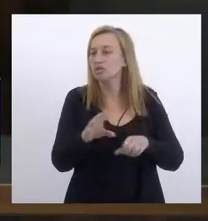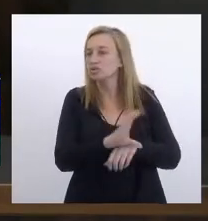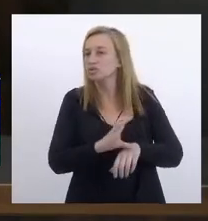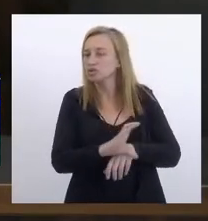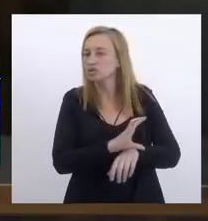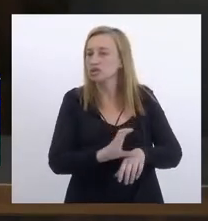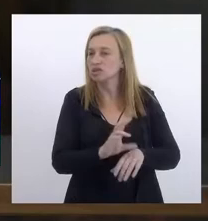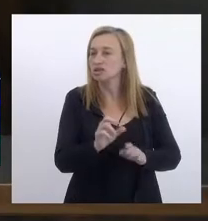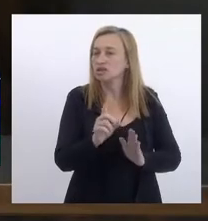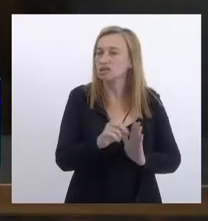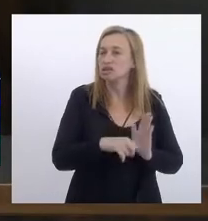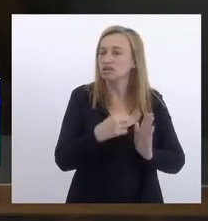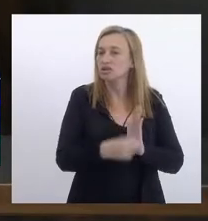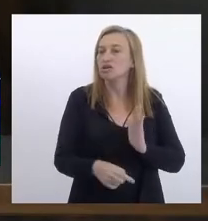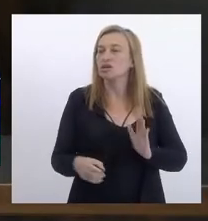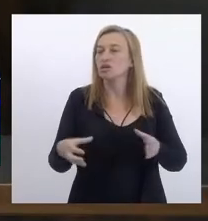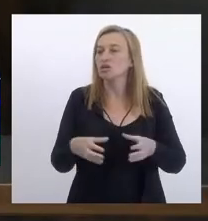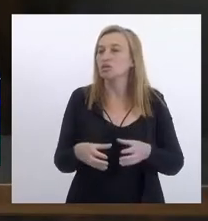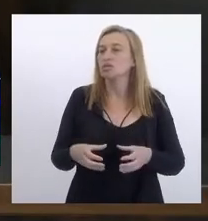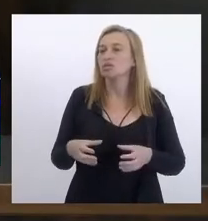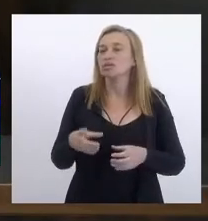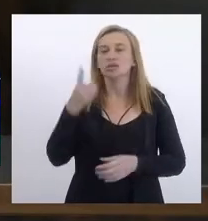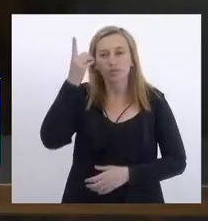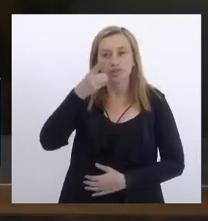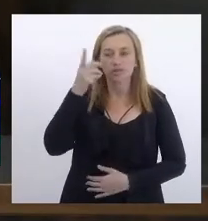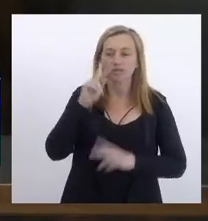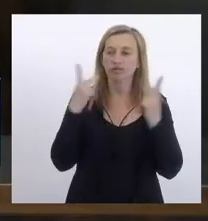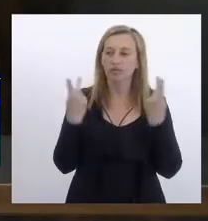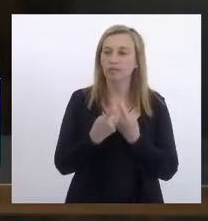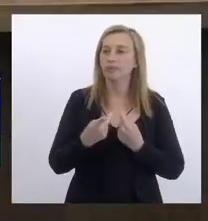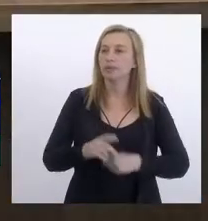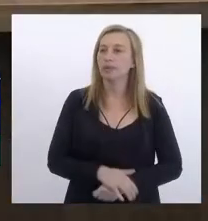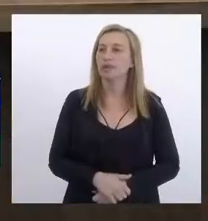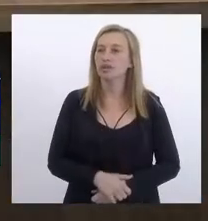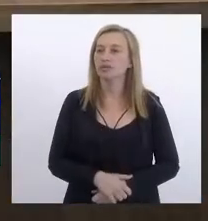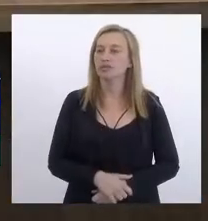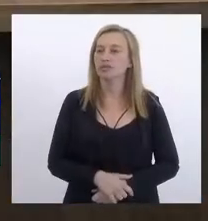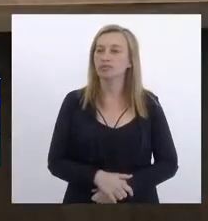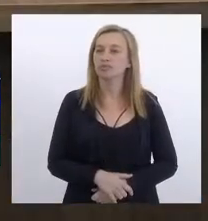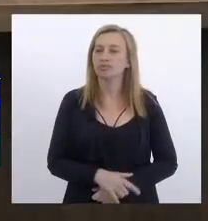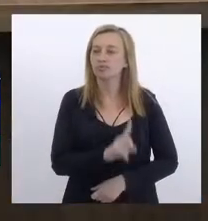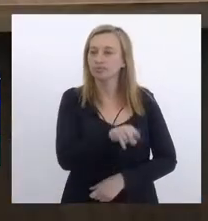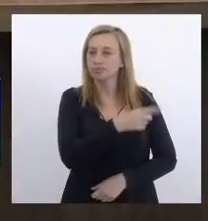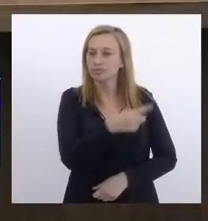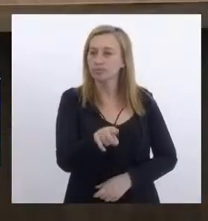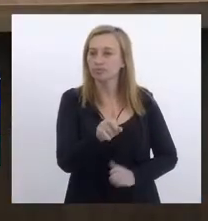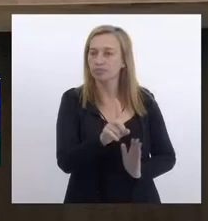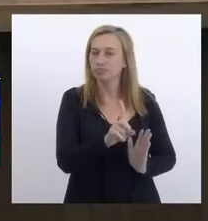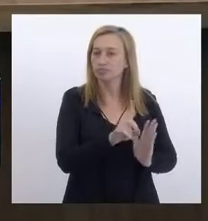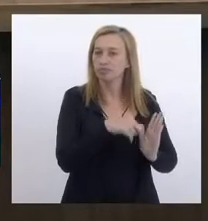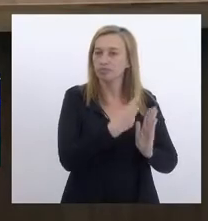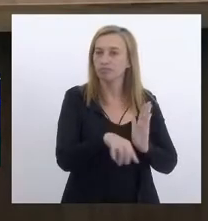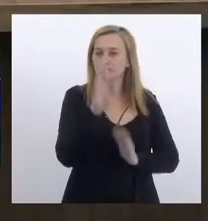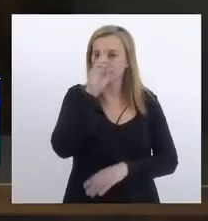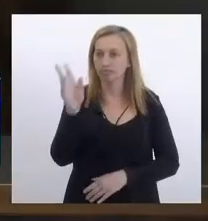emitir parecer pela comissão, deputado Vandro Família. Parecer pela rejeição do veto, senhor